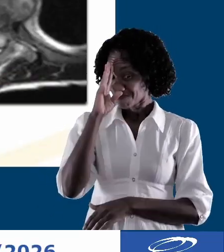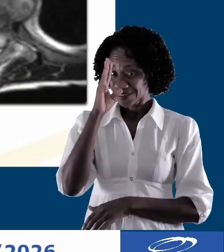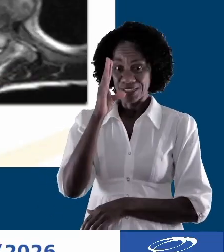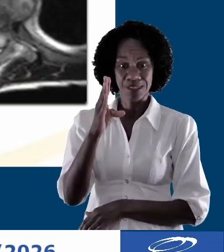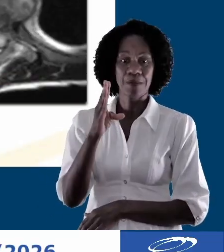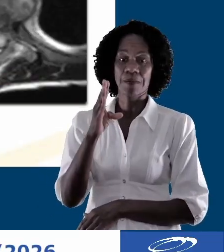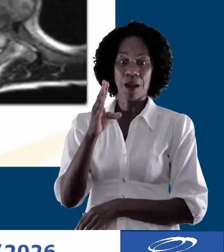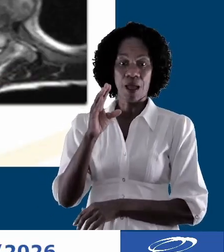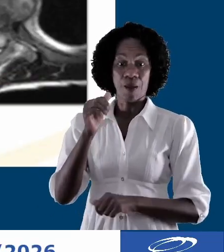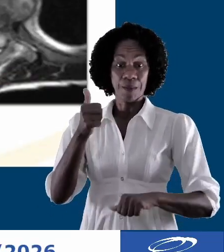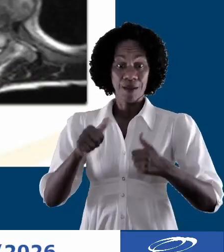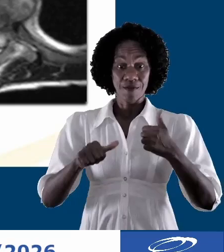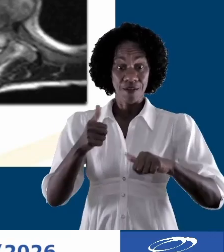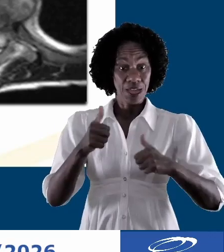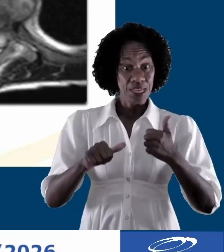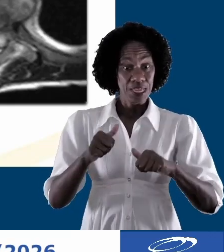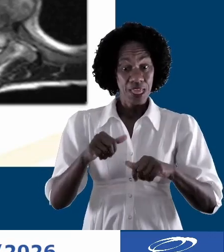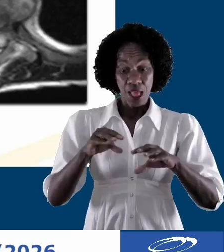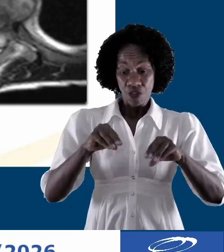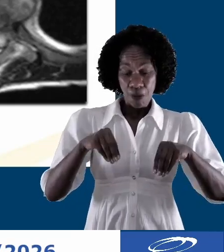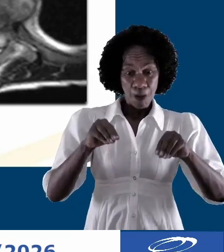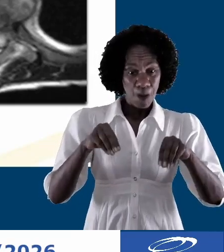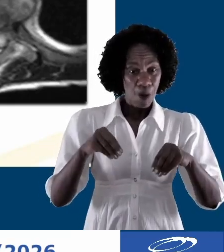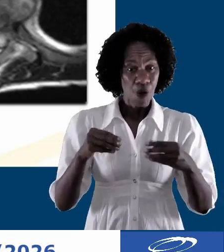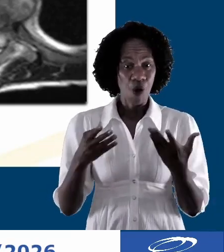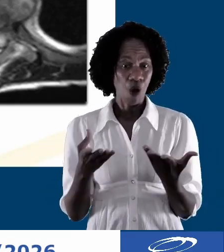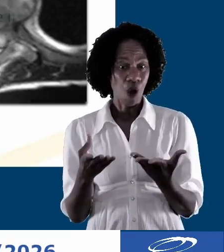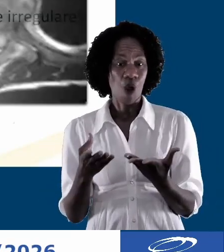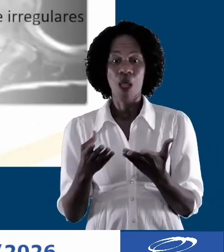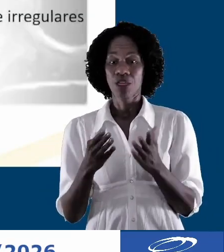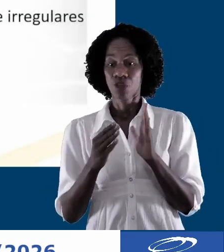moles, a extensão do abscesso, o grau de compressão neurológica.